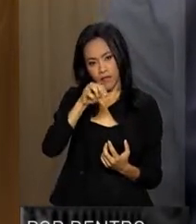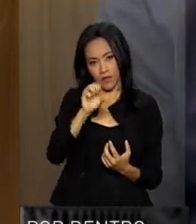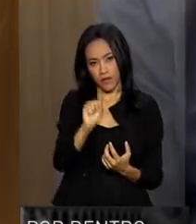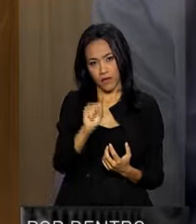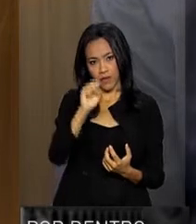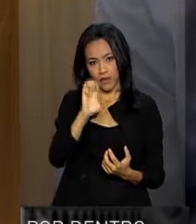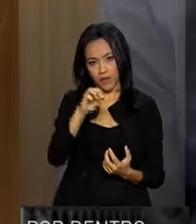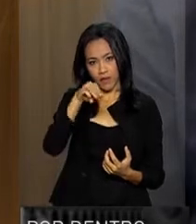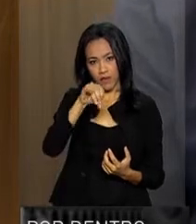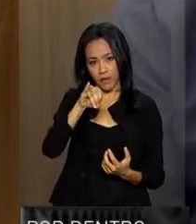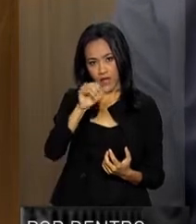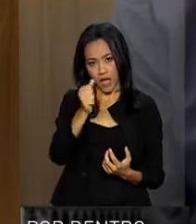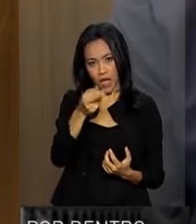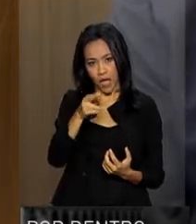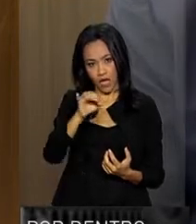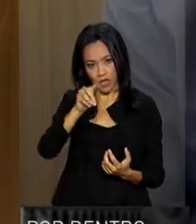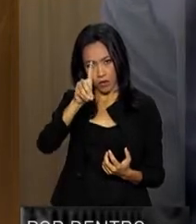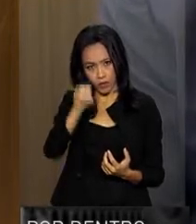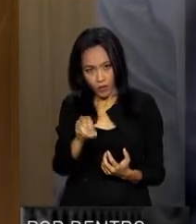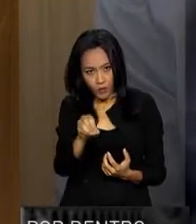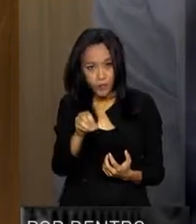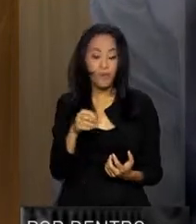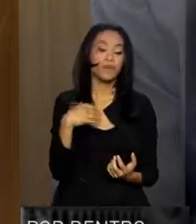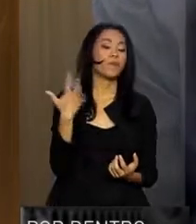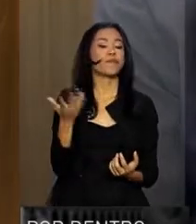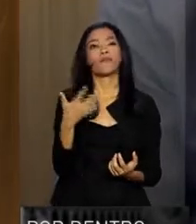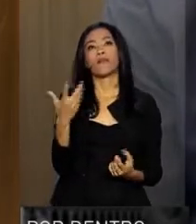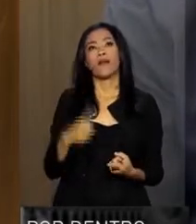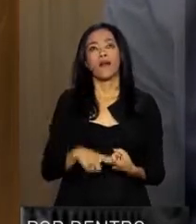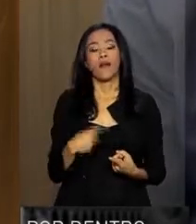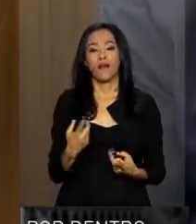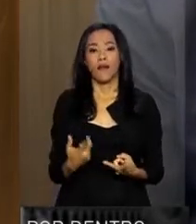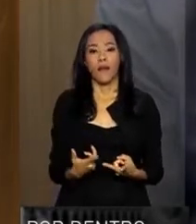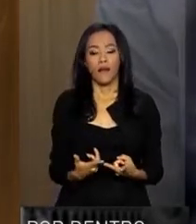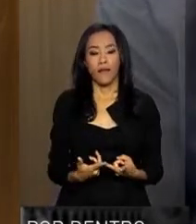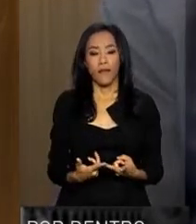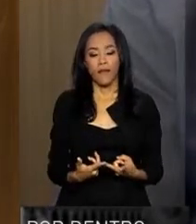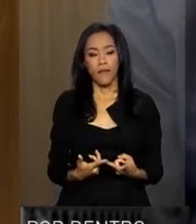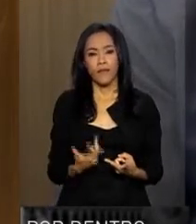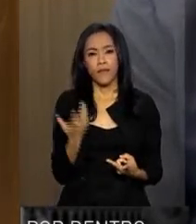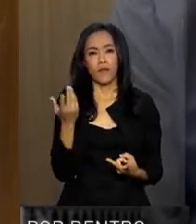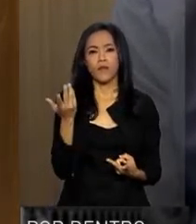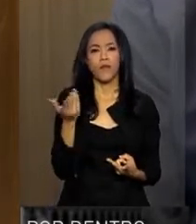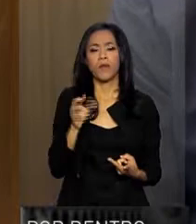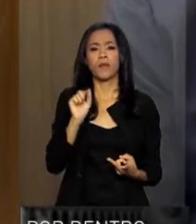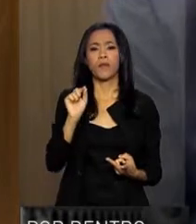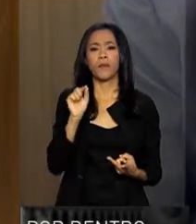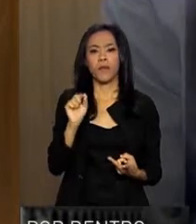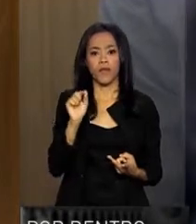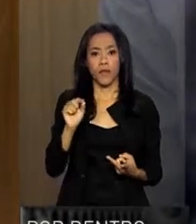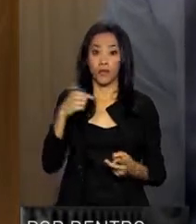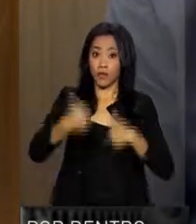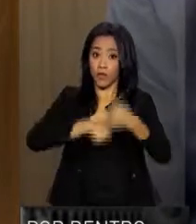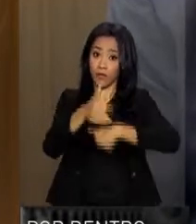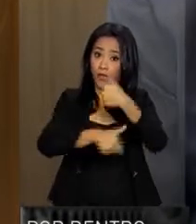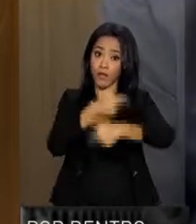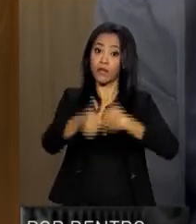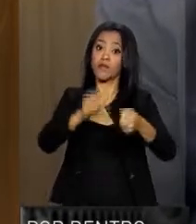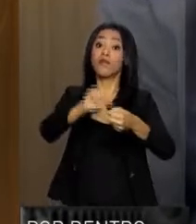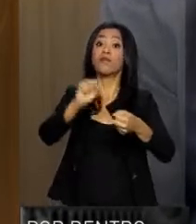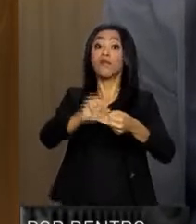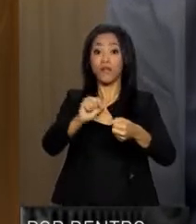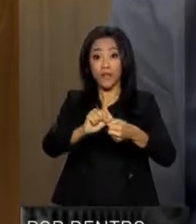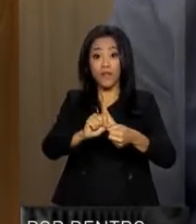diz respeito à a ações que tem sido feita lá ao longo desses anos